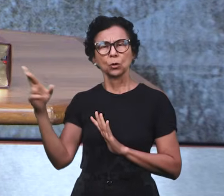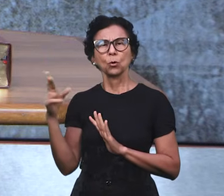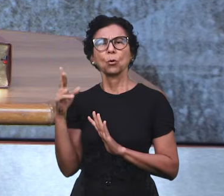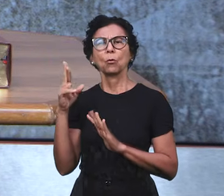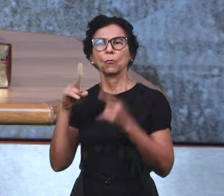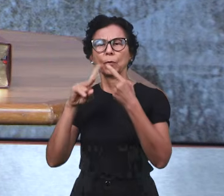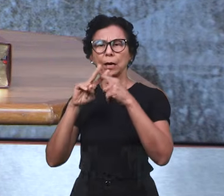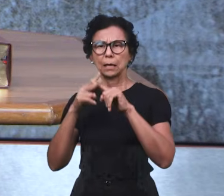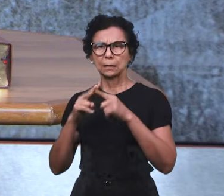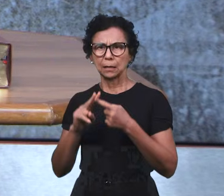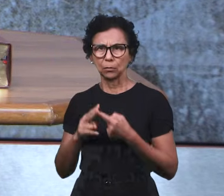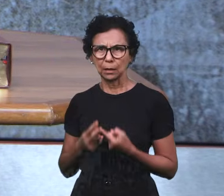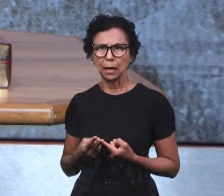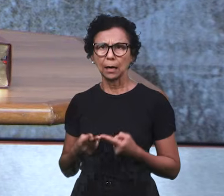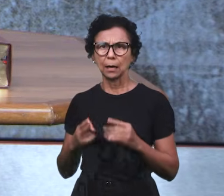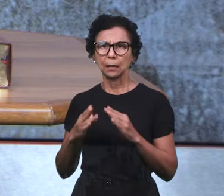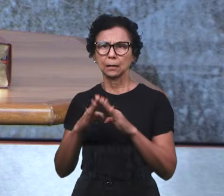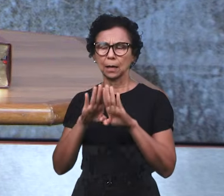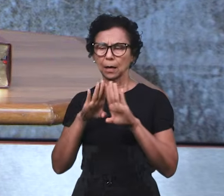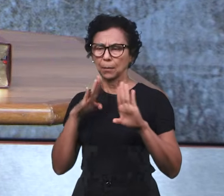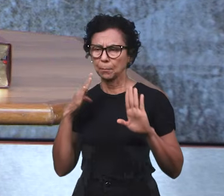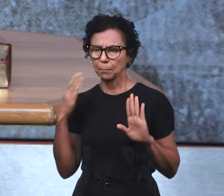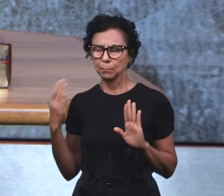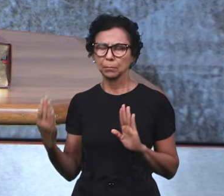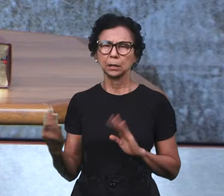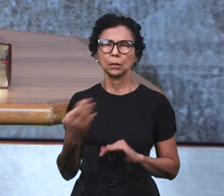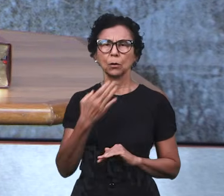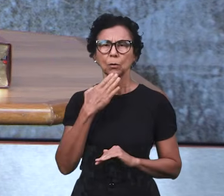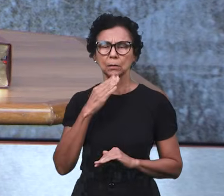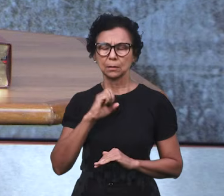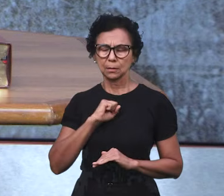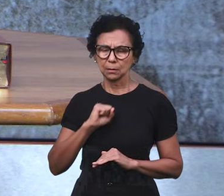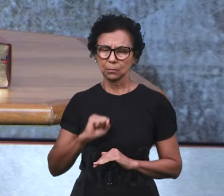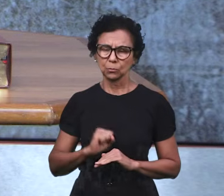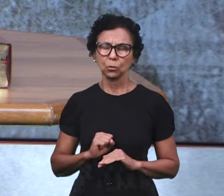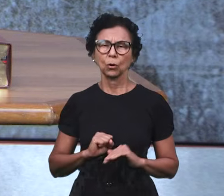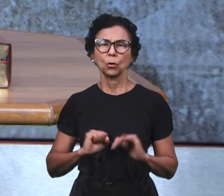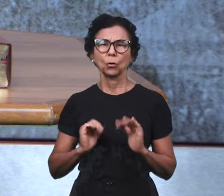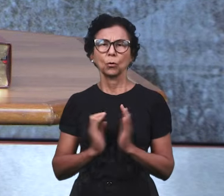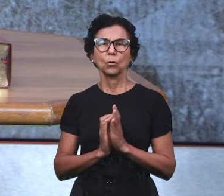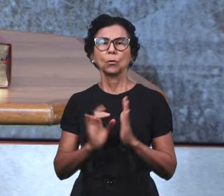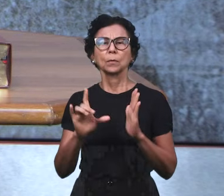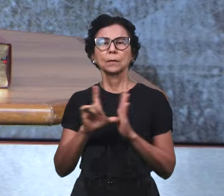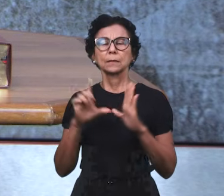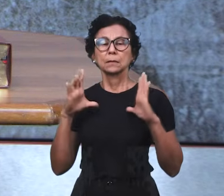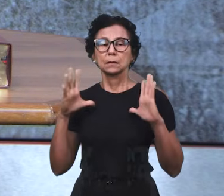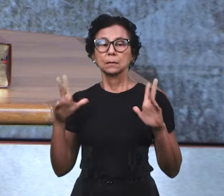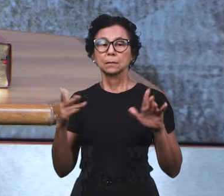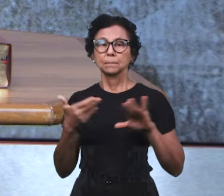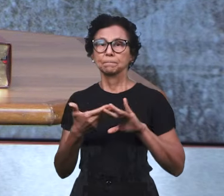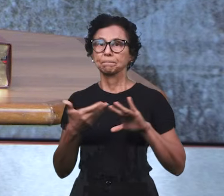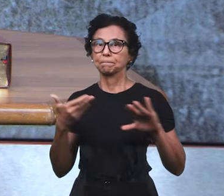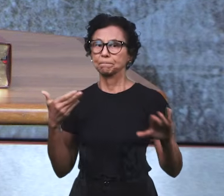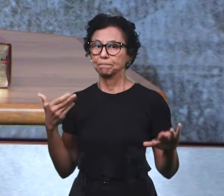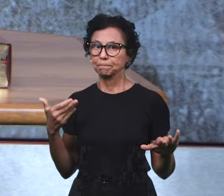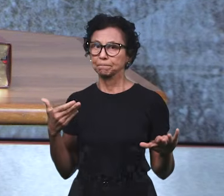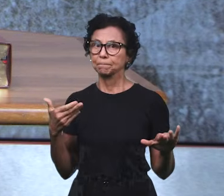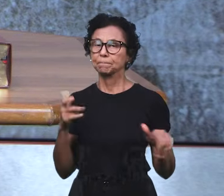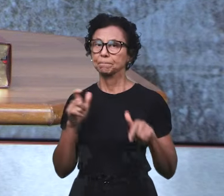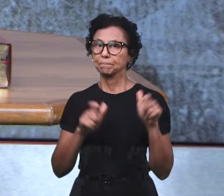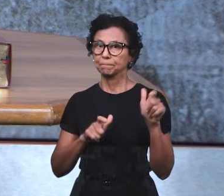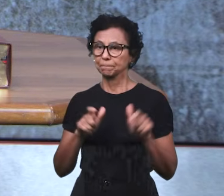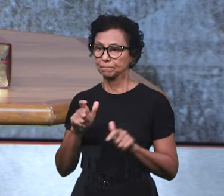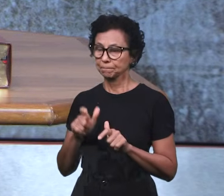aberta, né? E os sacerdotes e os levitas se santificaram e